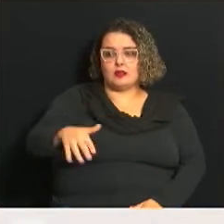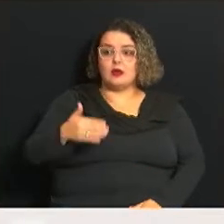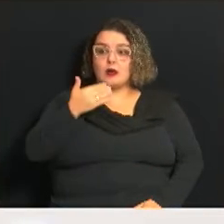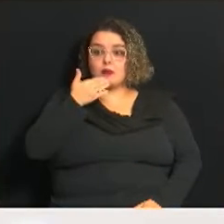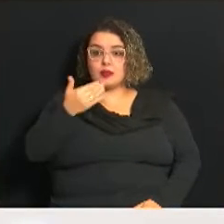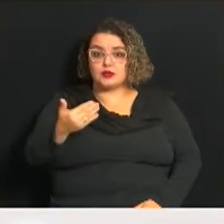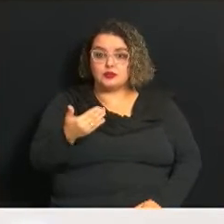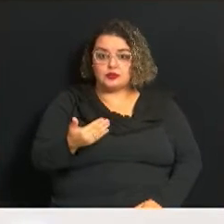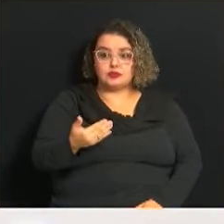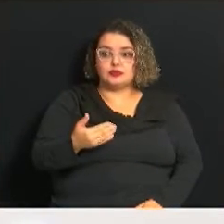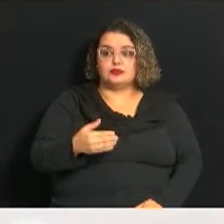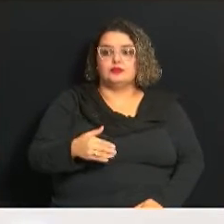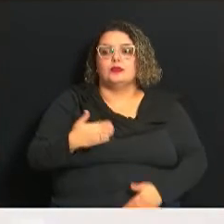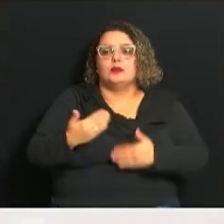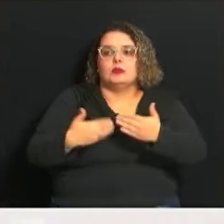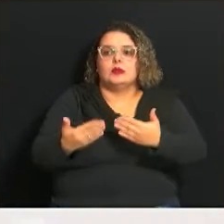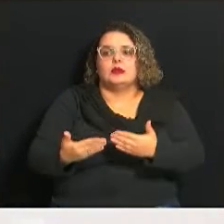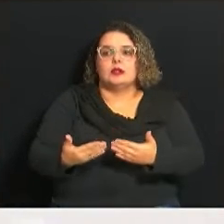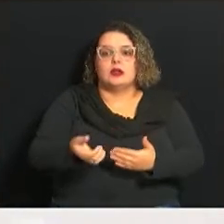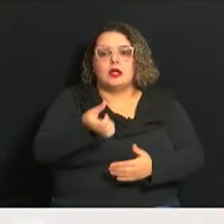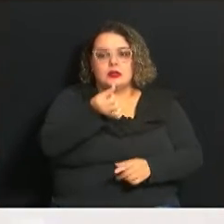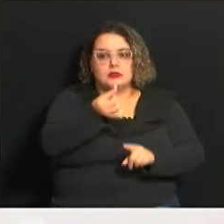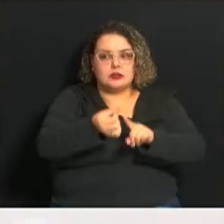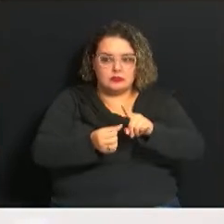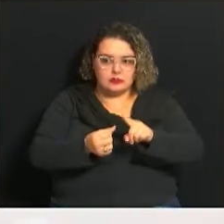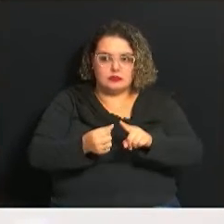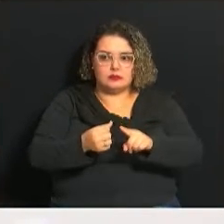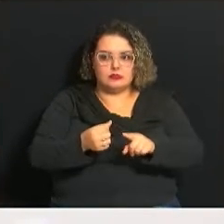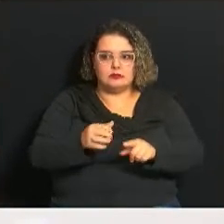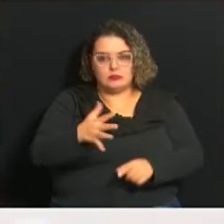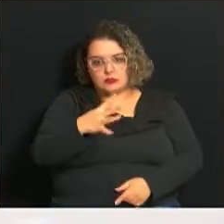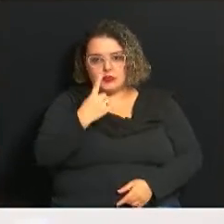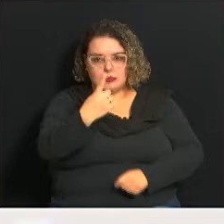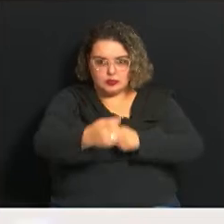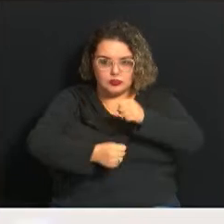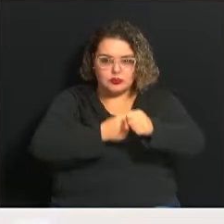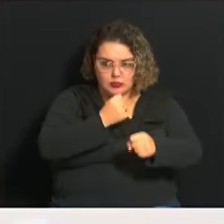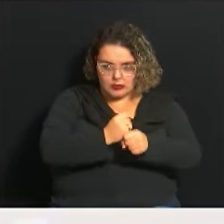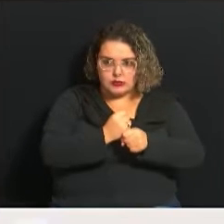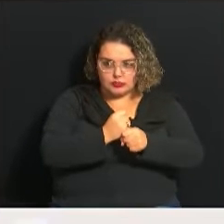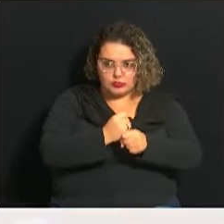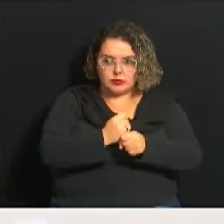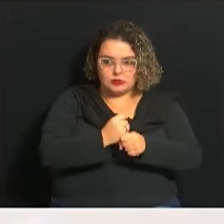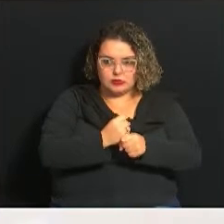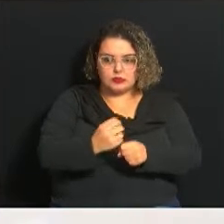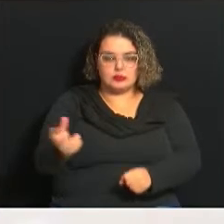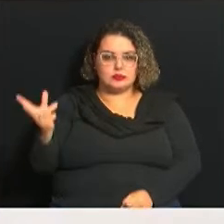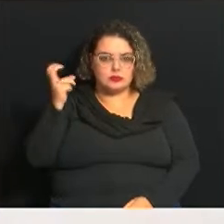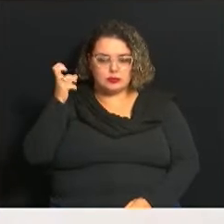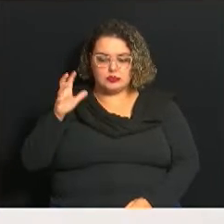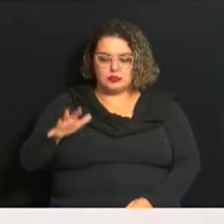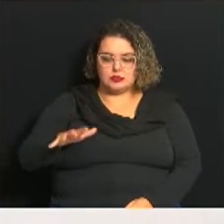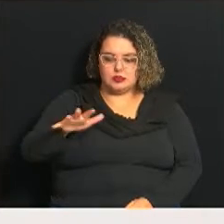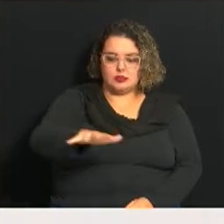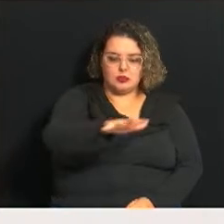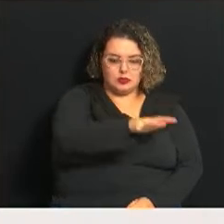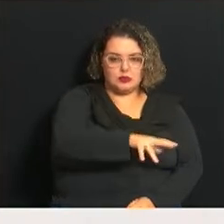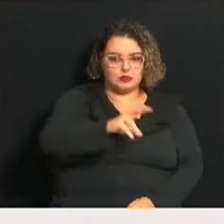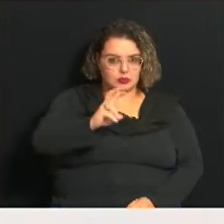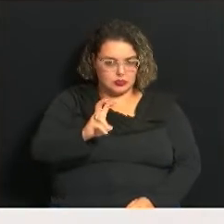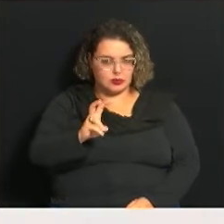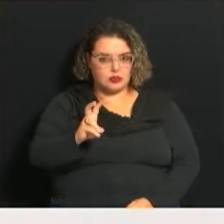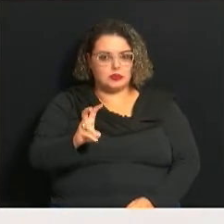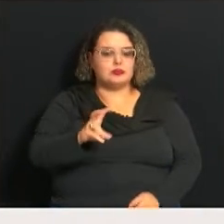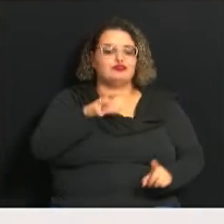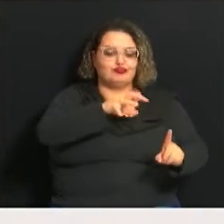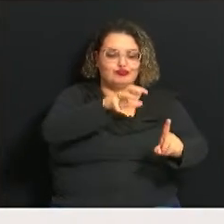prorrogação do prazo, era para durar 6 meses, acabou durando 1 ano. E a gente escutou 5 setores que são os mais afetados